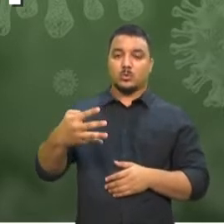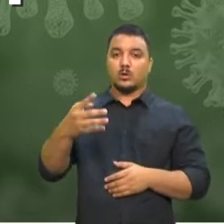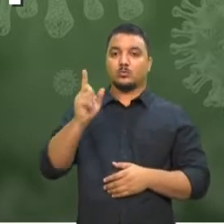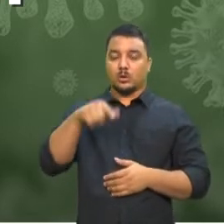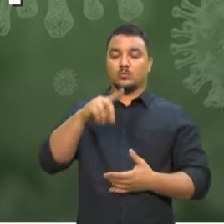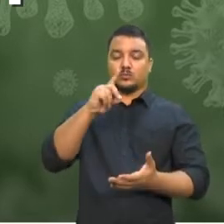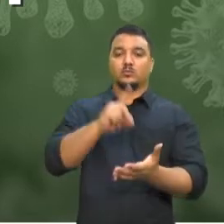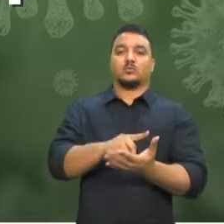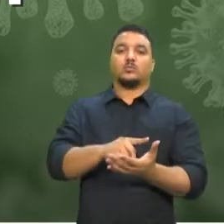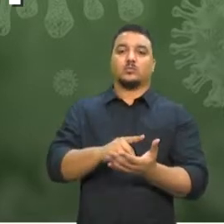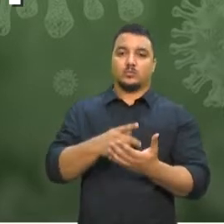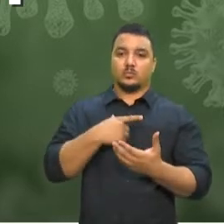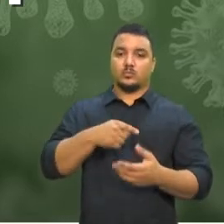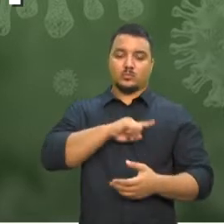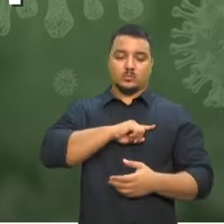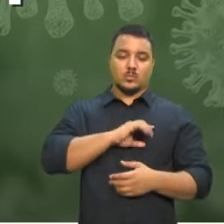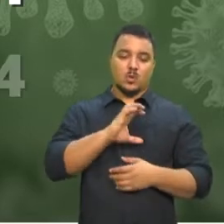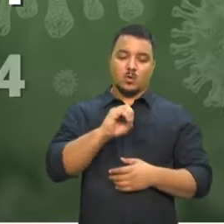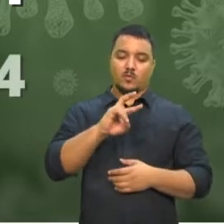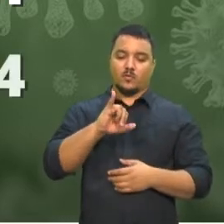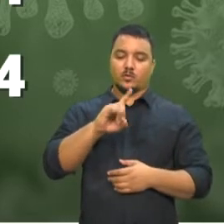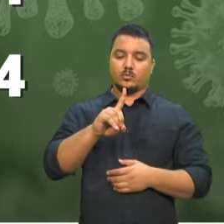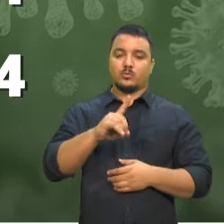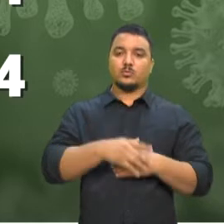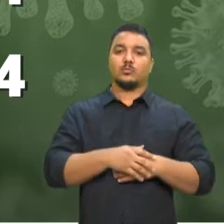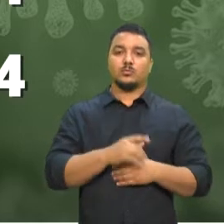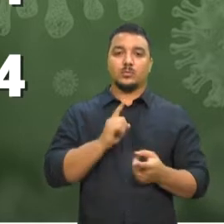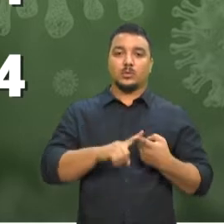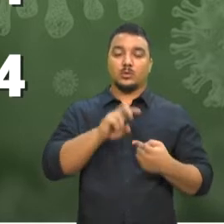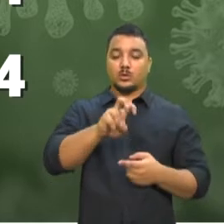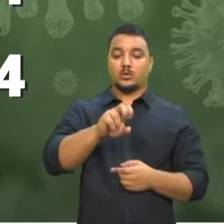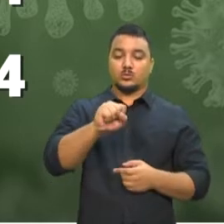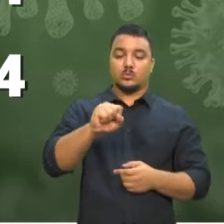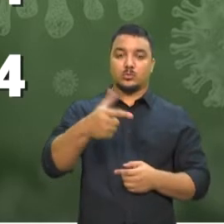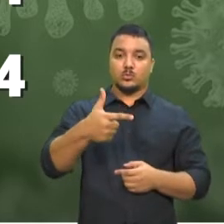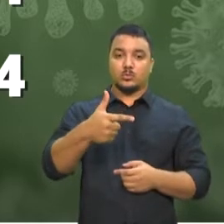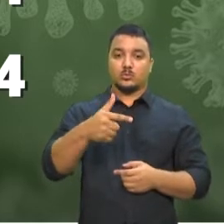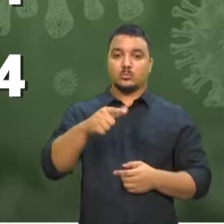835.244 casos confirmados no estado e